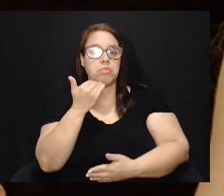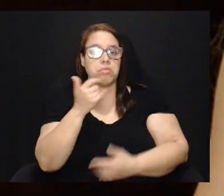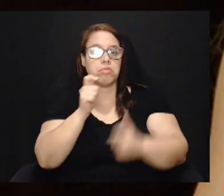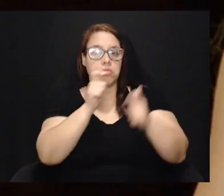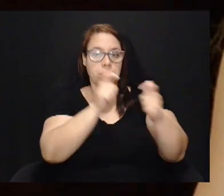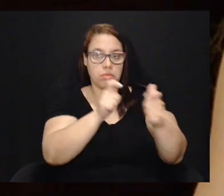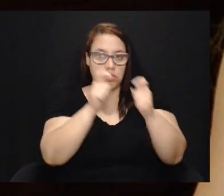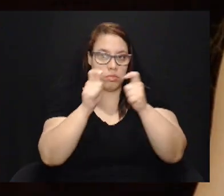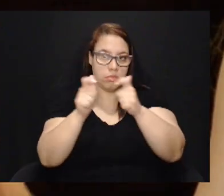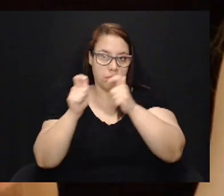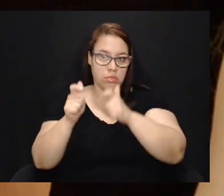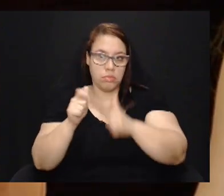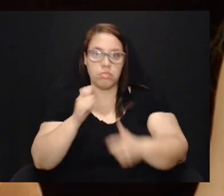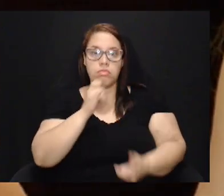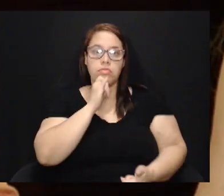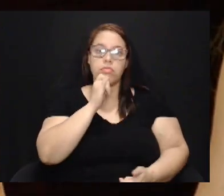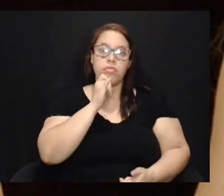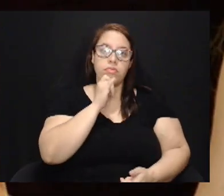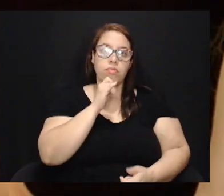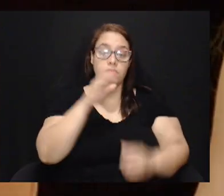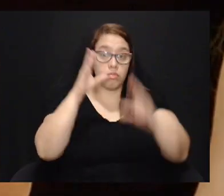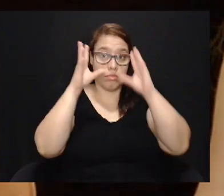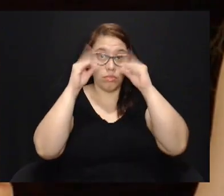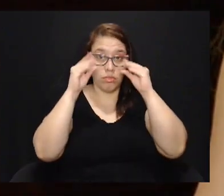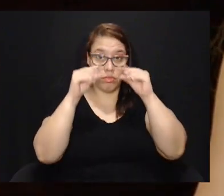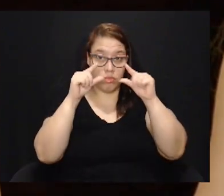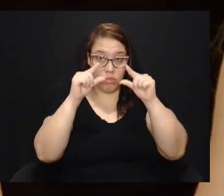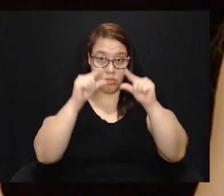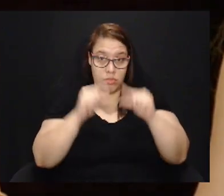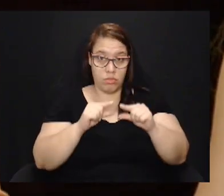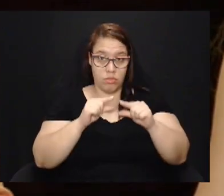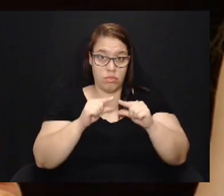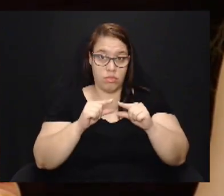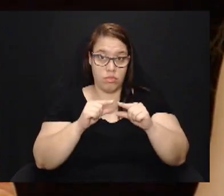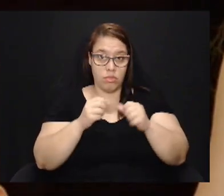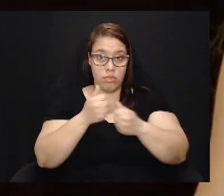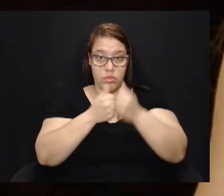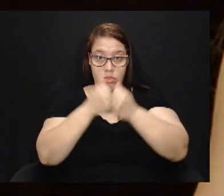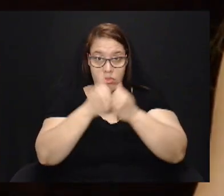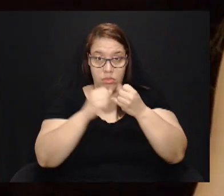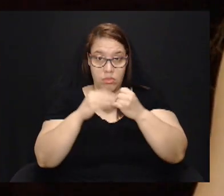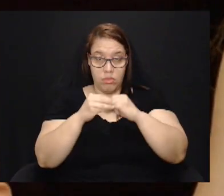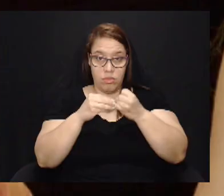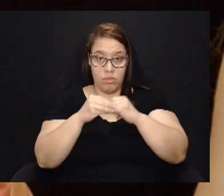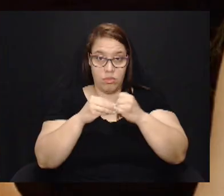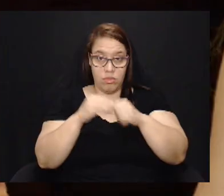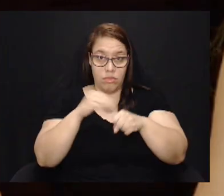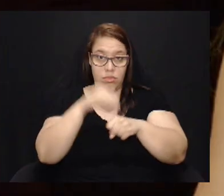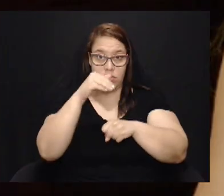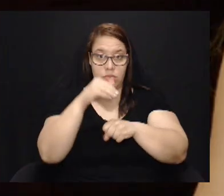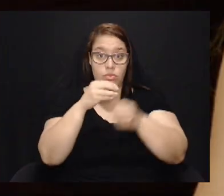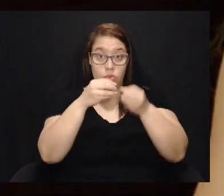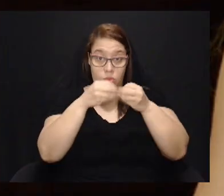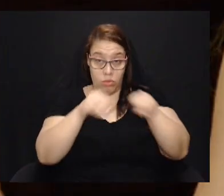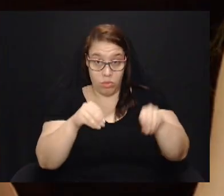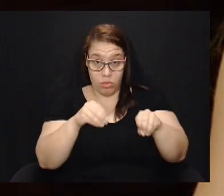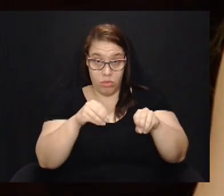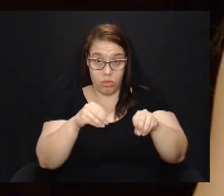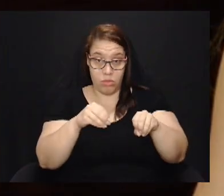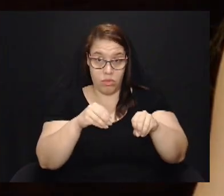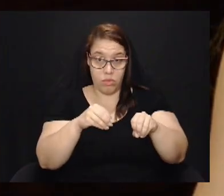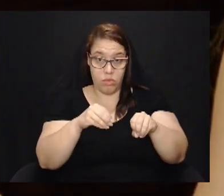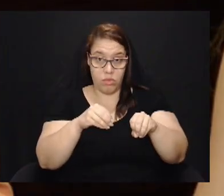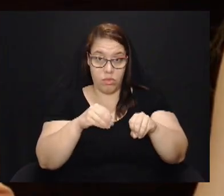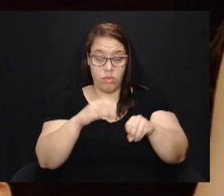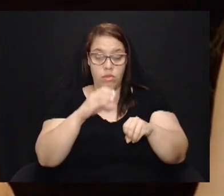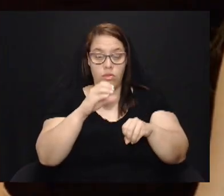por exemplo, à noite eu diminuo um pouquinho a quantidade do arroz e coloco um pouquinho mais o ovo. Então, eu diminuo um pouquinho o carboidrato antes de eu